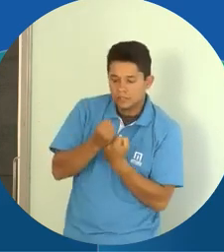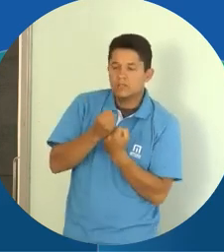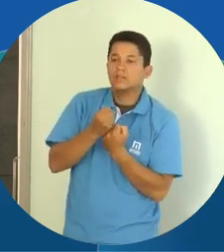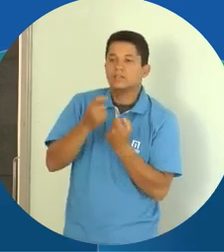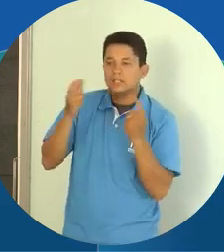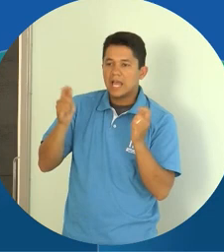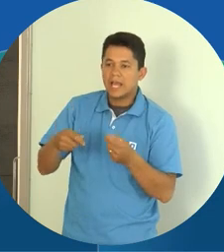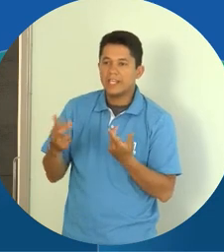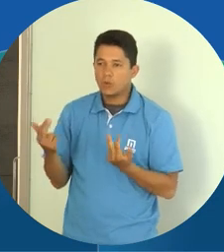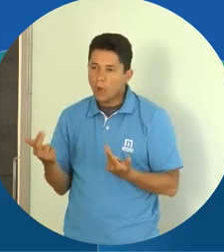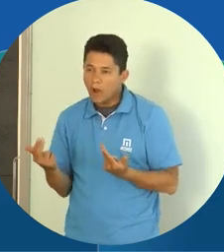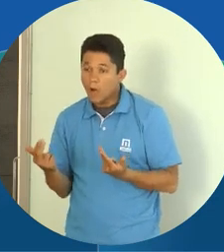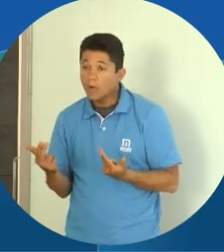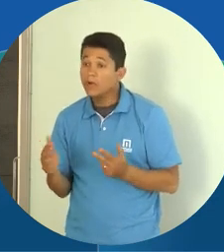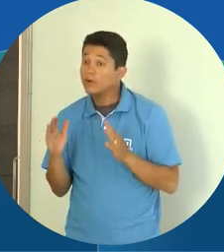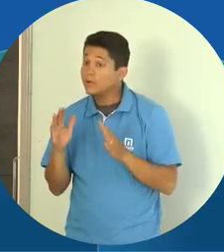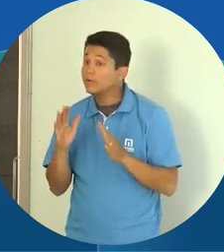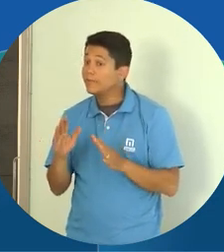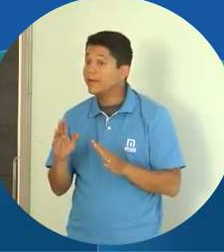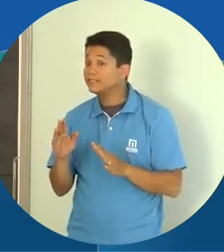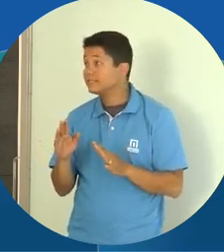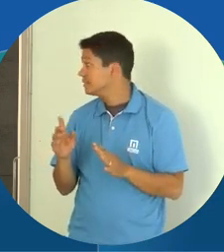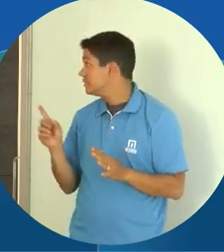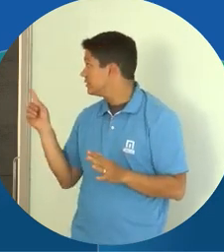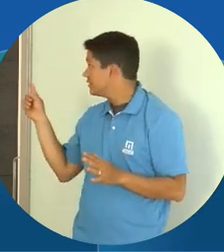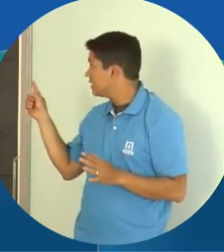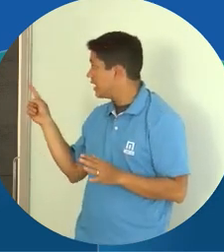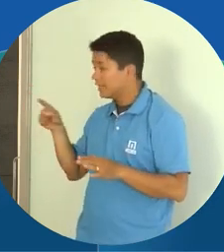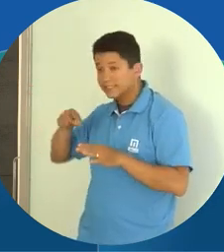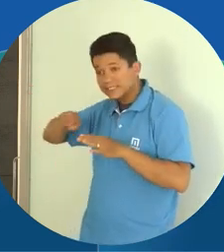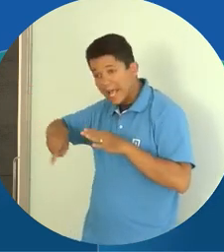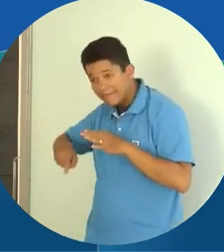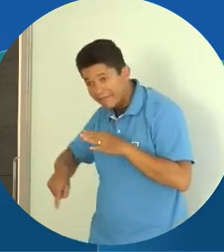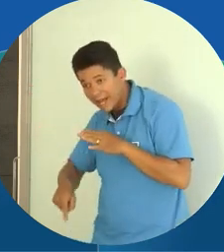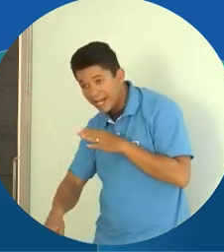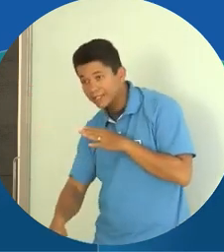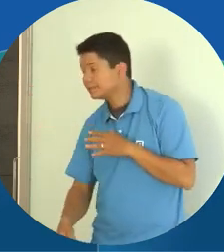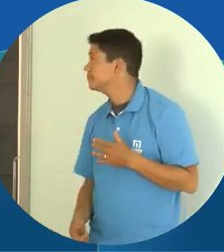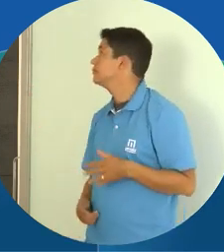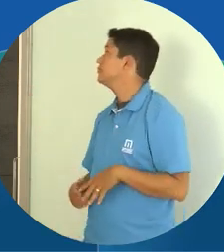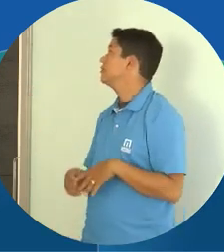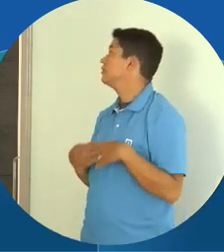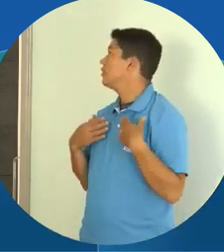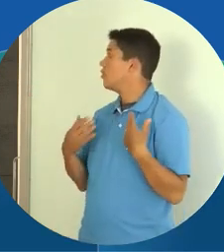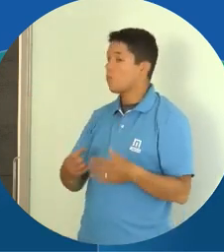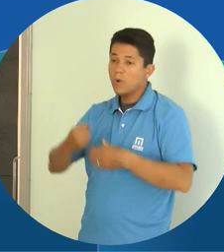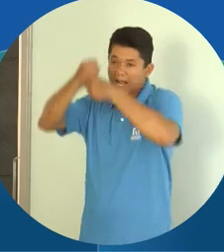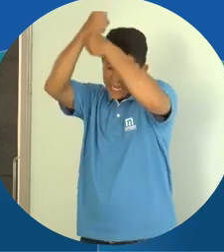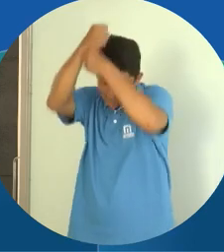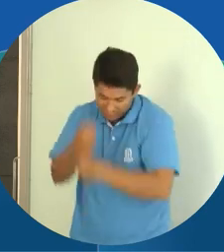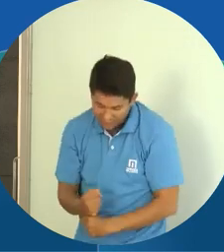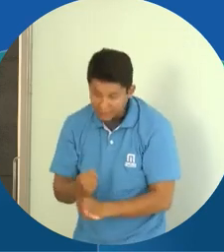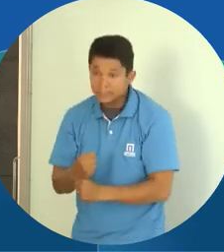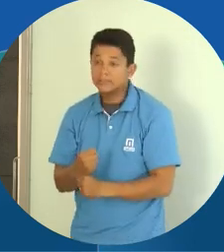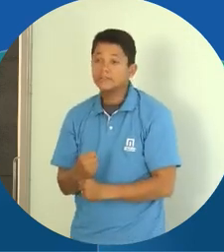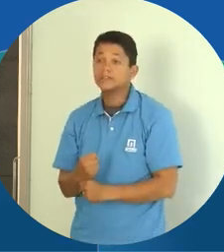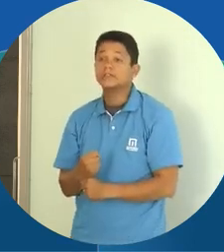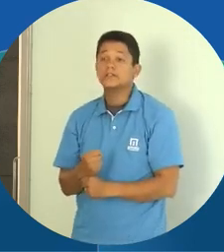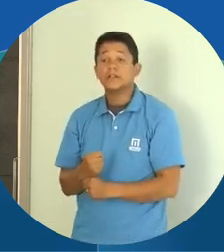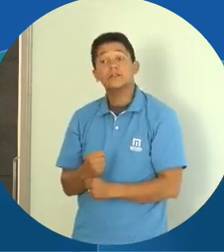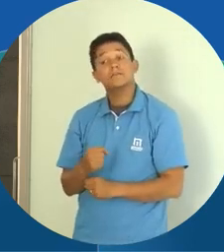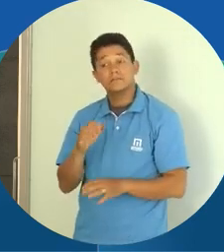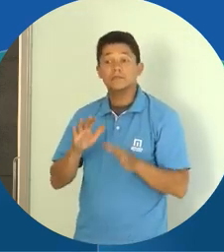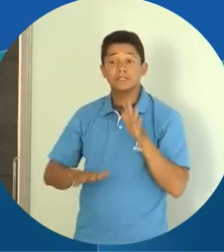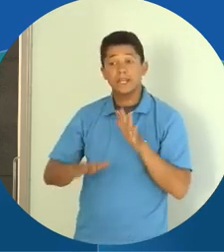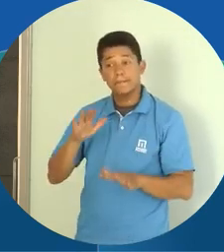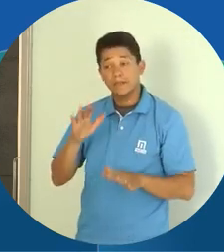injetadas usuais e às estacas escavadas ou estacas cravadas, ela geralmente